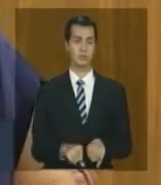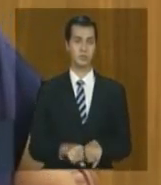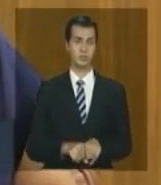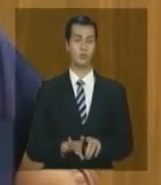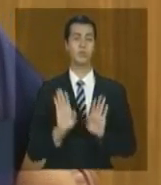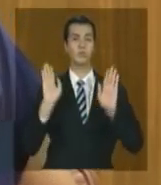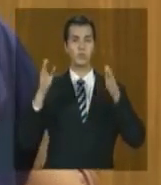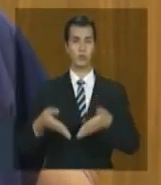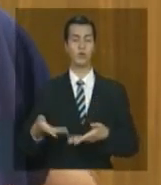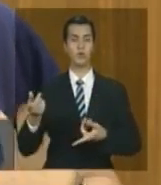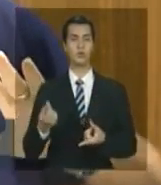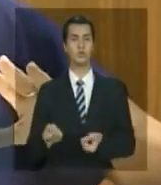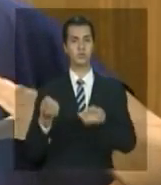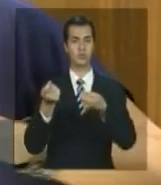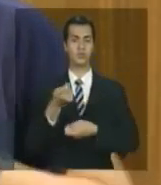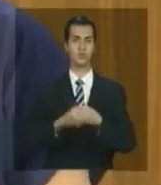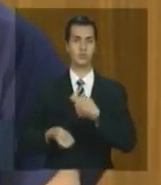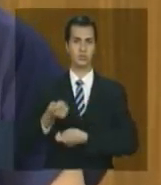financeiro, né?